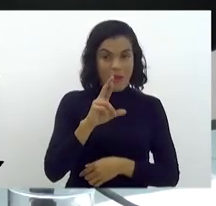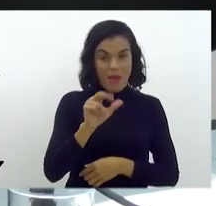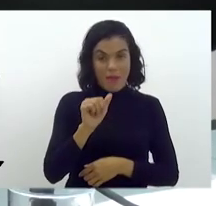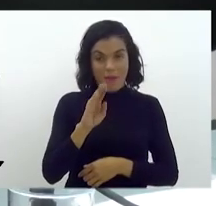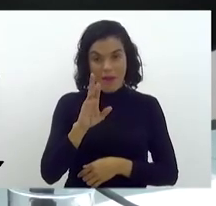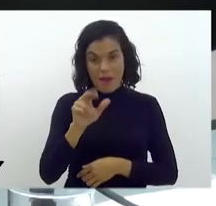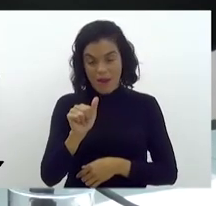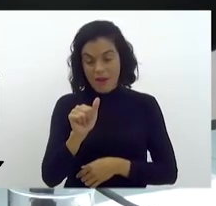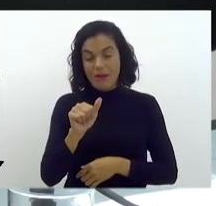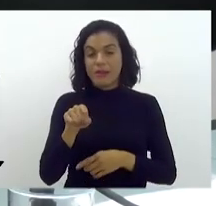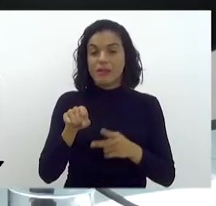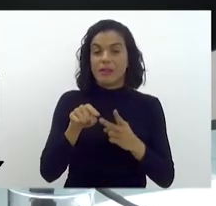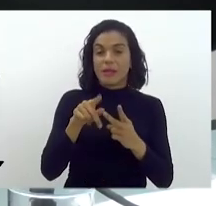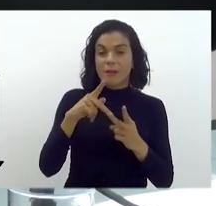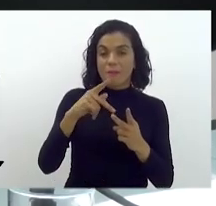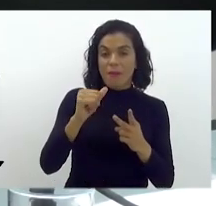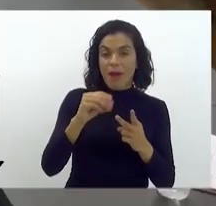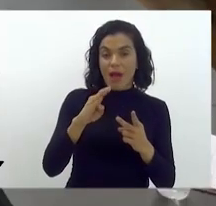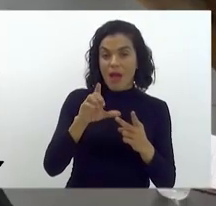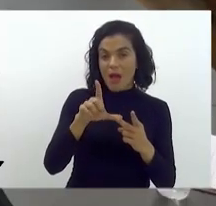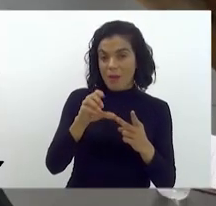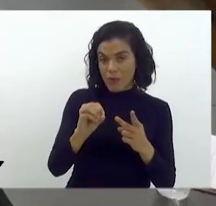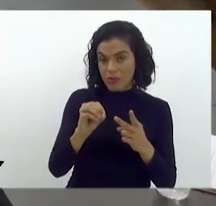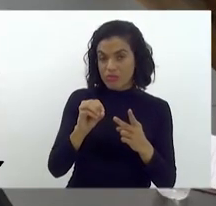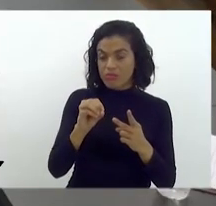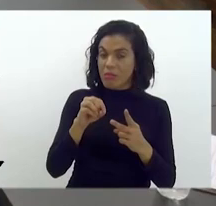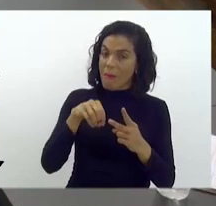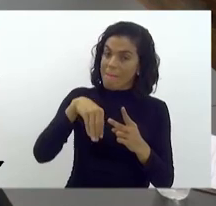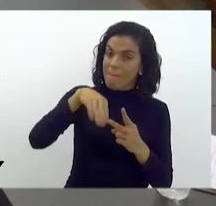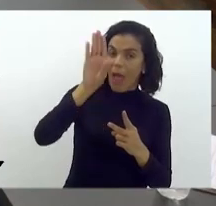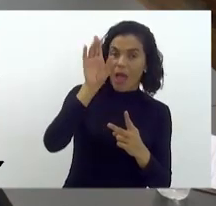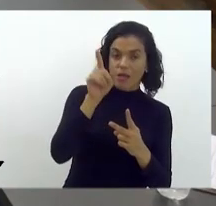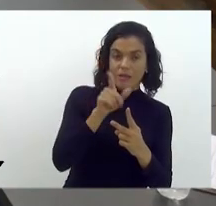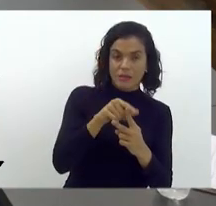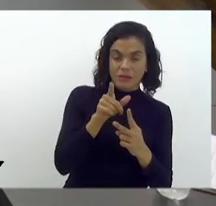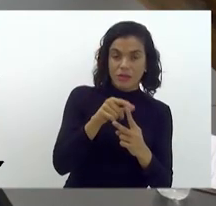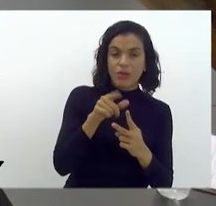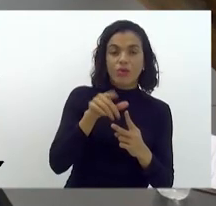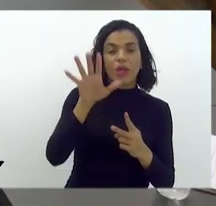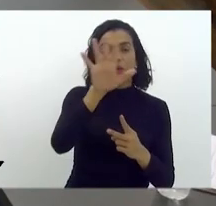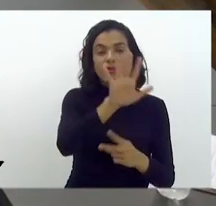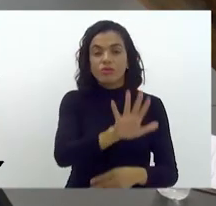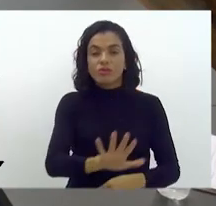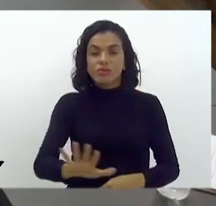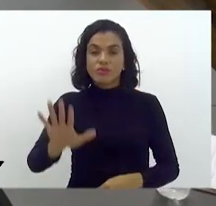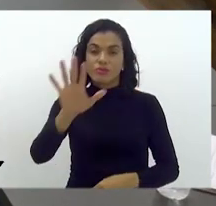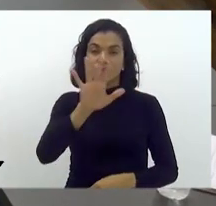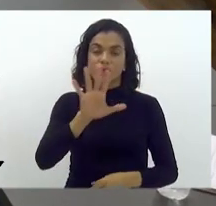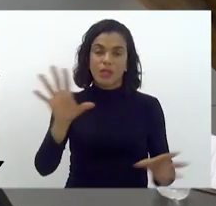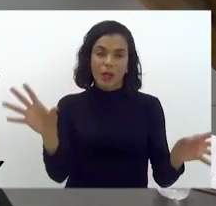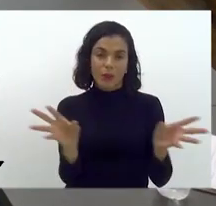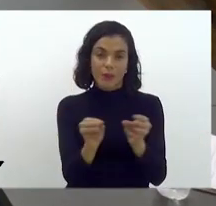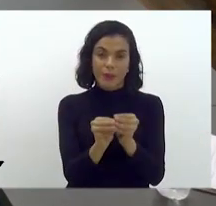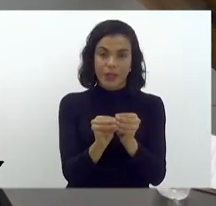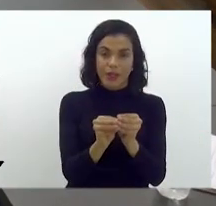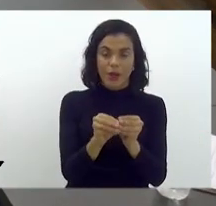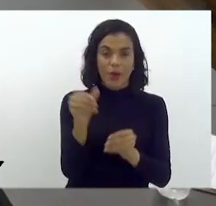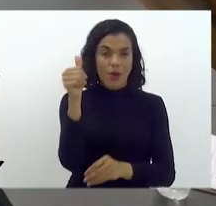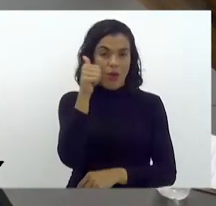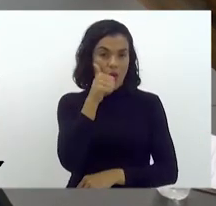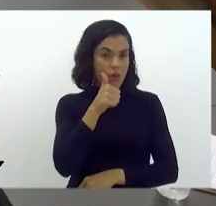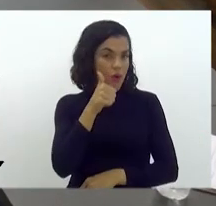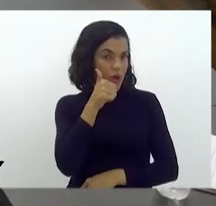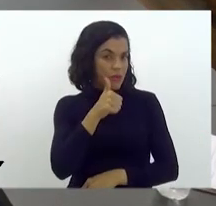ao Dr Pablo mais a Dra Bárbara até a gente ter assim um cenário bem prático né uma mulher